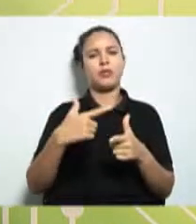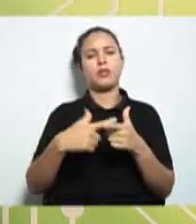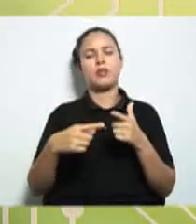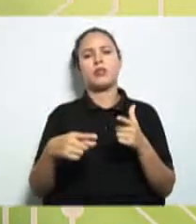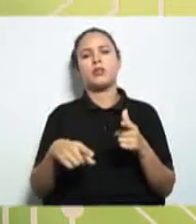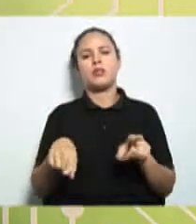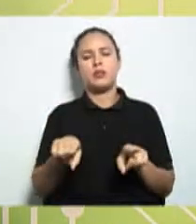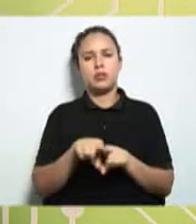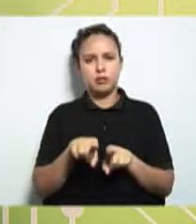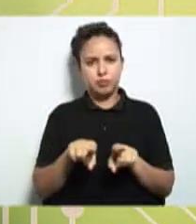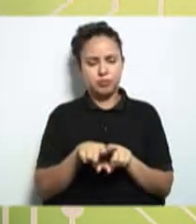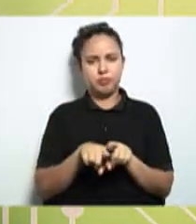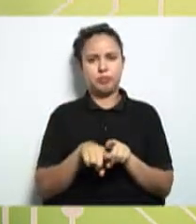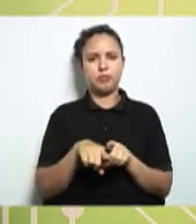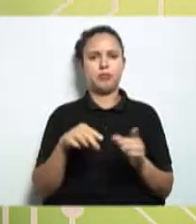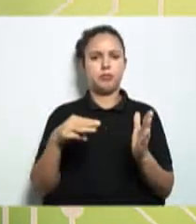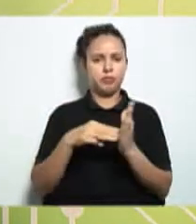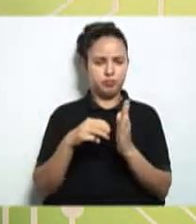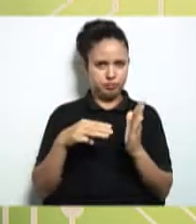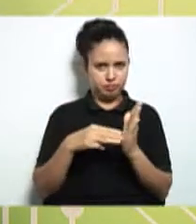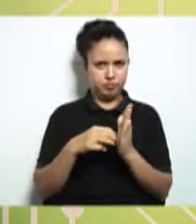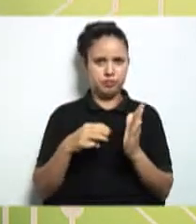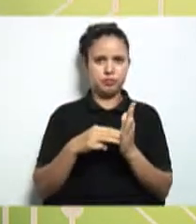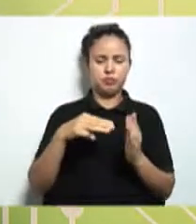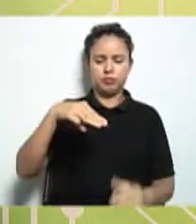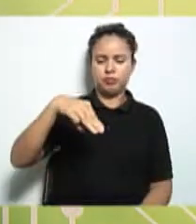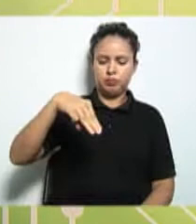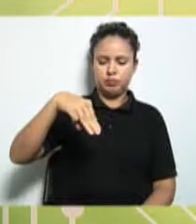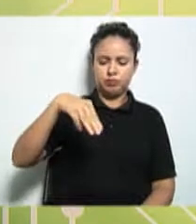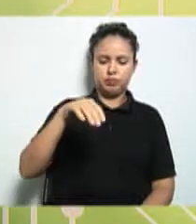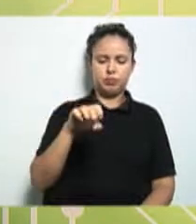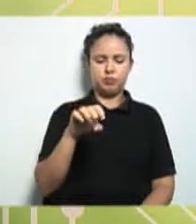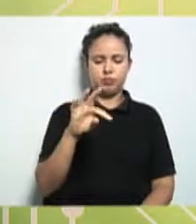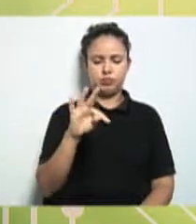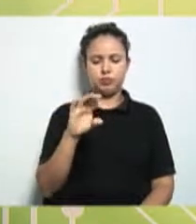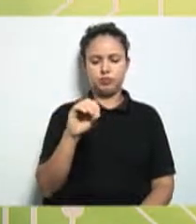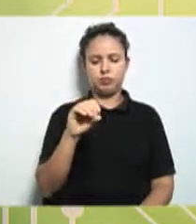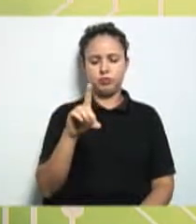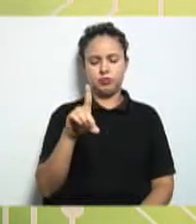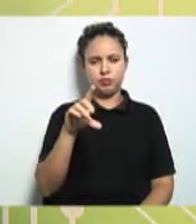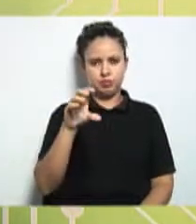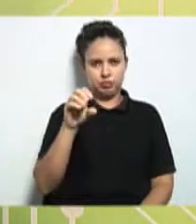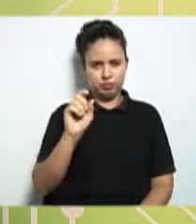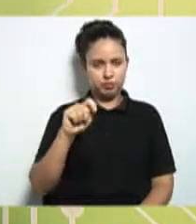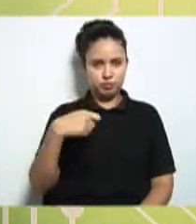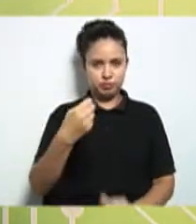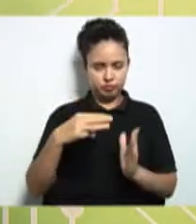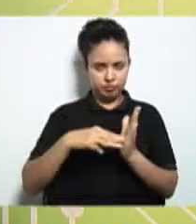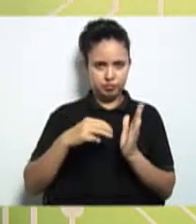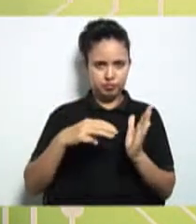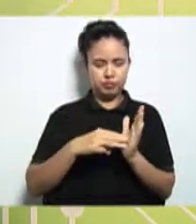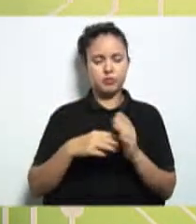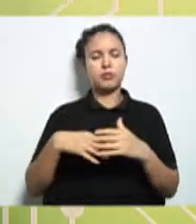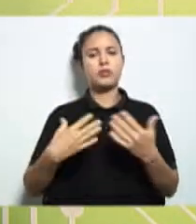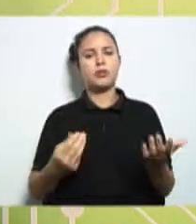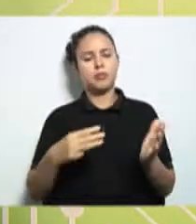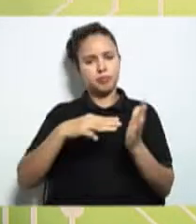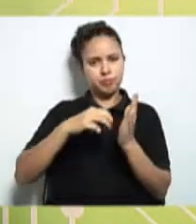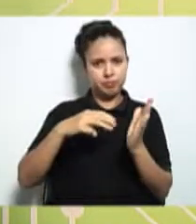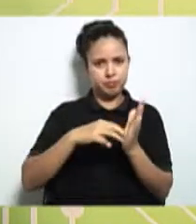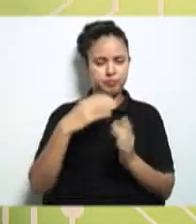por meio de um método. E aqui nós demos uma definição do método científico. Então, o método científico é aquele que